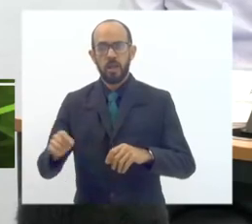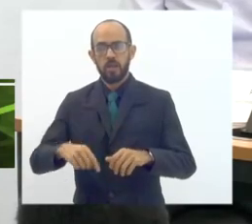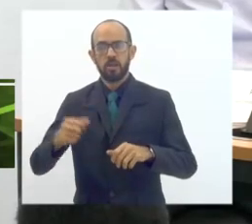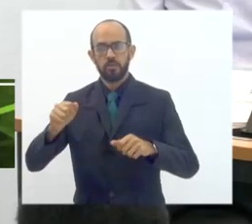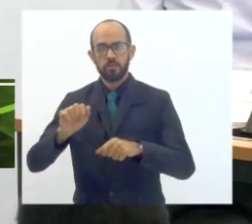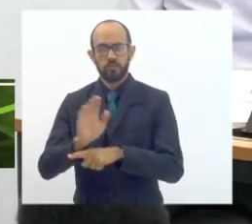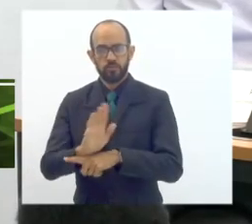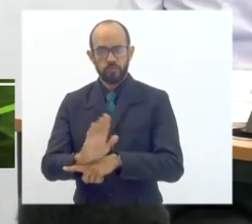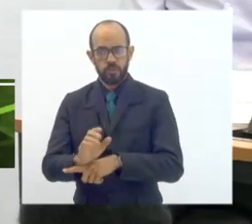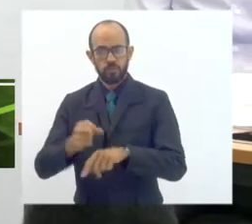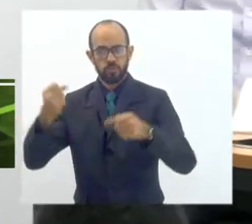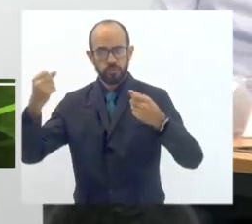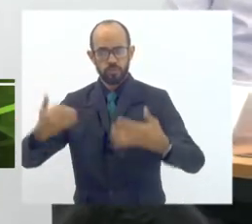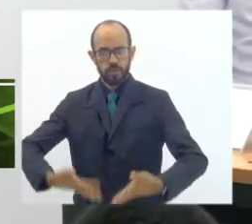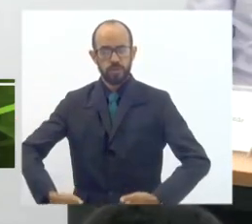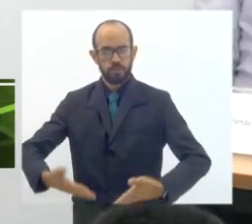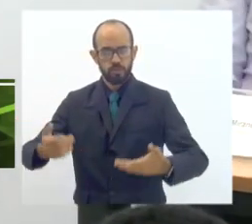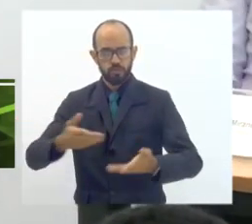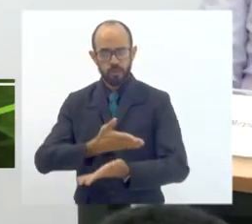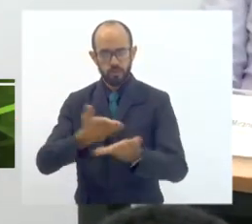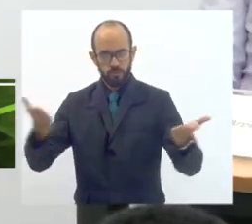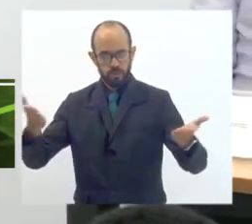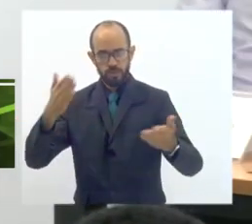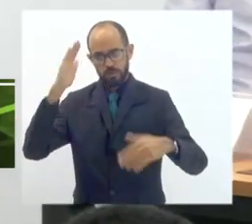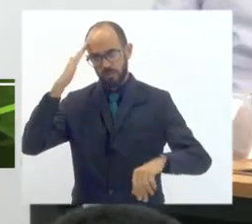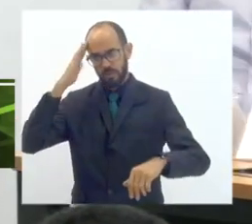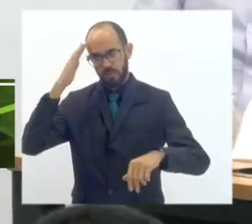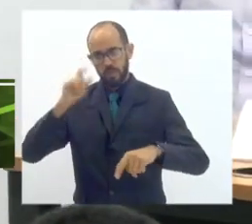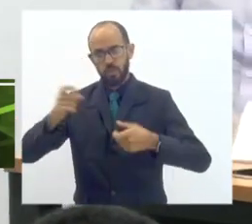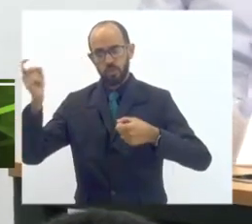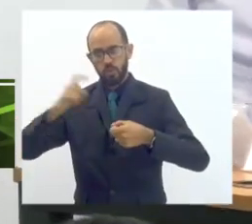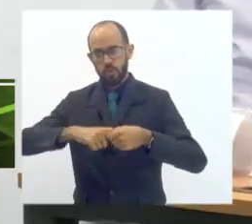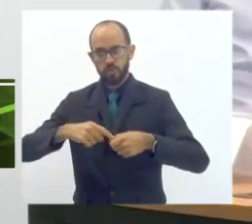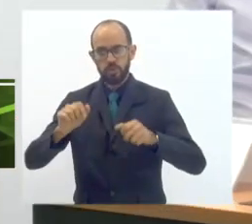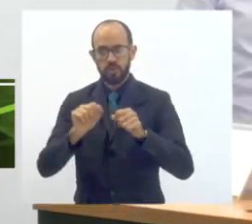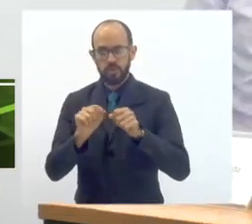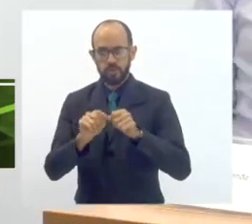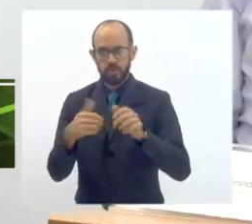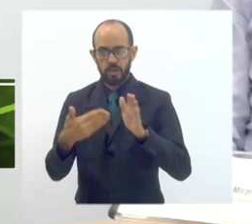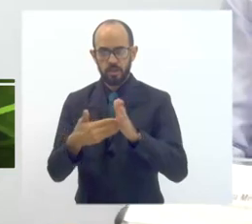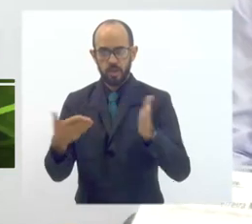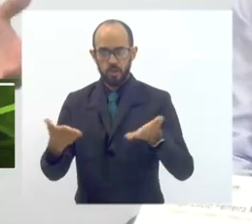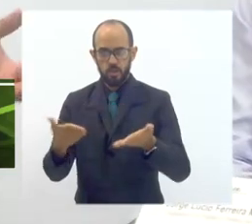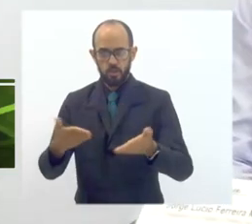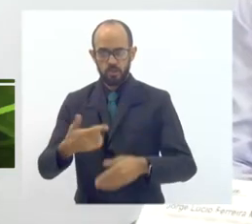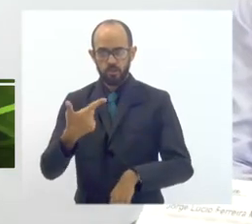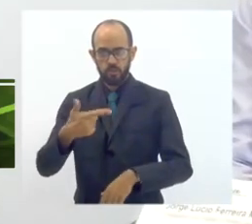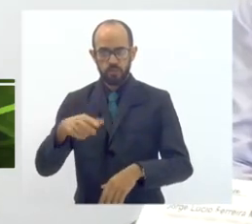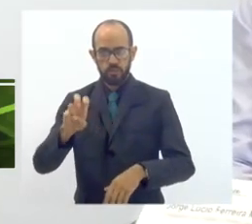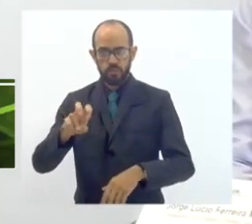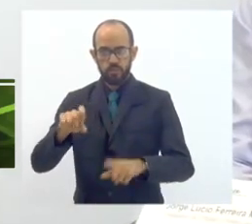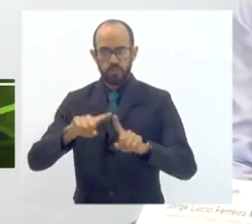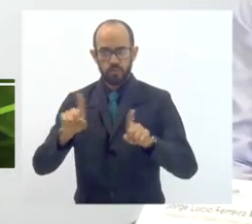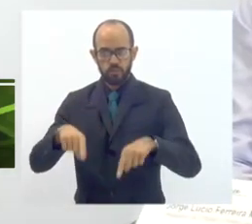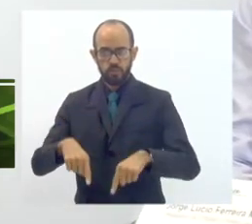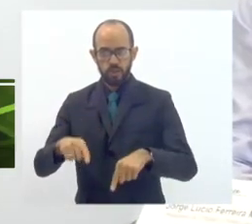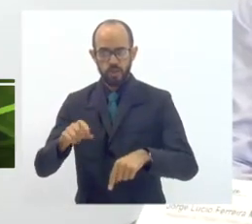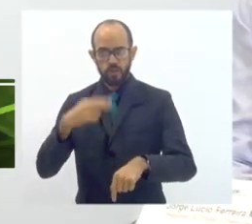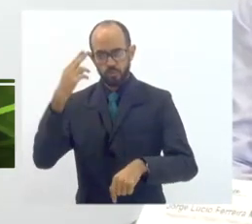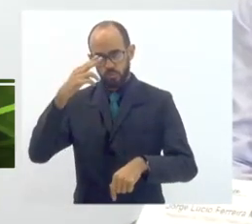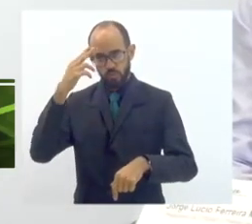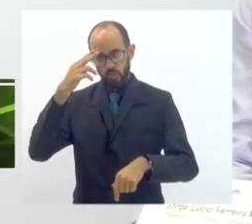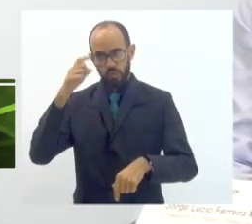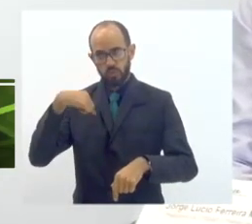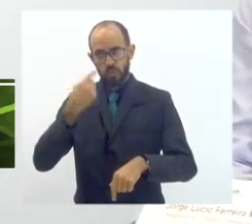dinâmico, para que vocês entendam o que o consórcio tem feito até hoje. 25 colaboradores é um sonho nosso, hoje